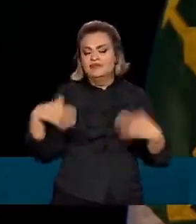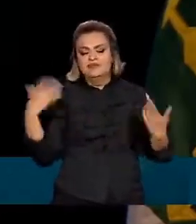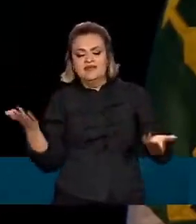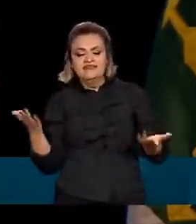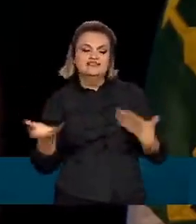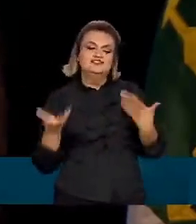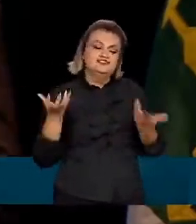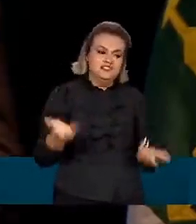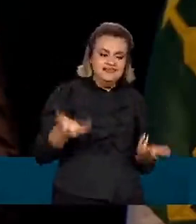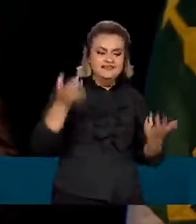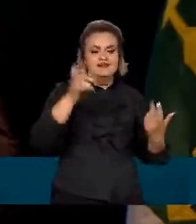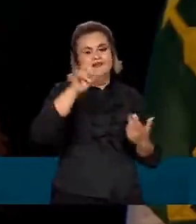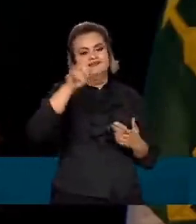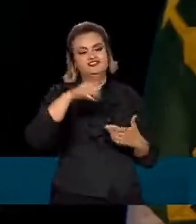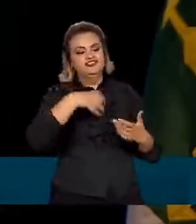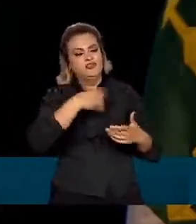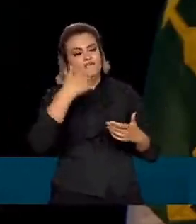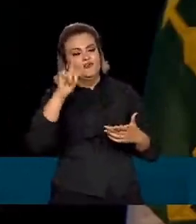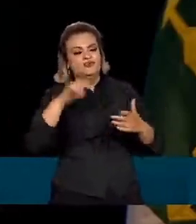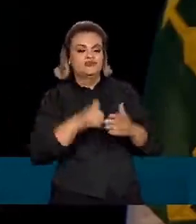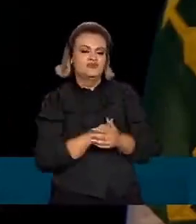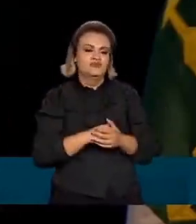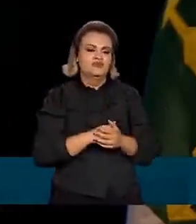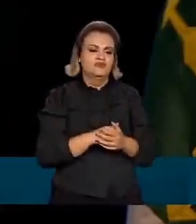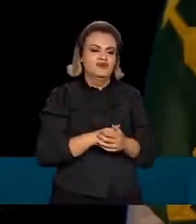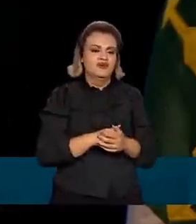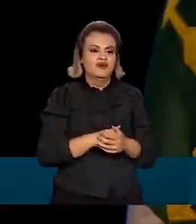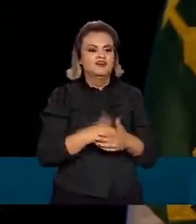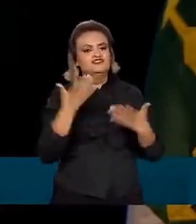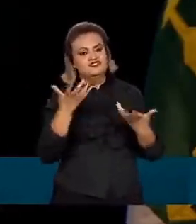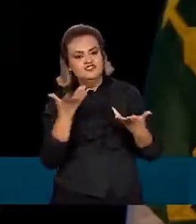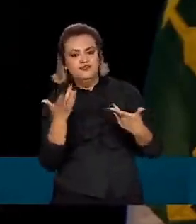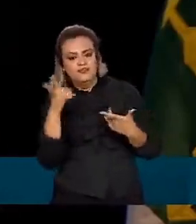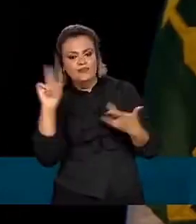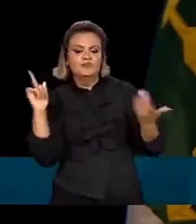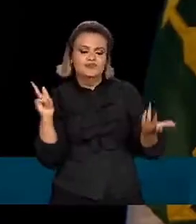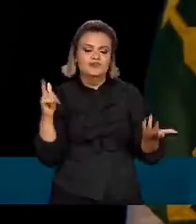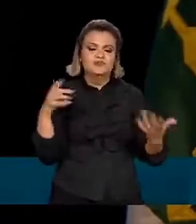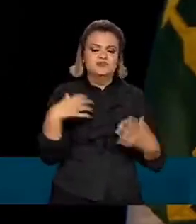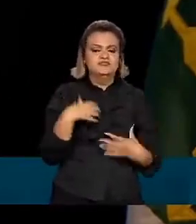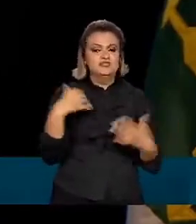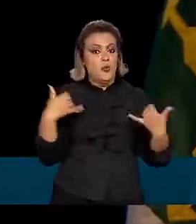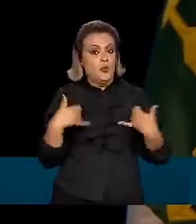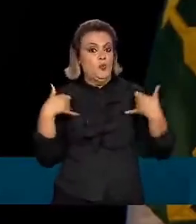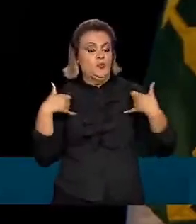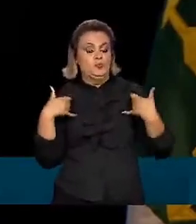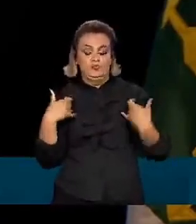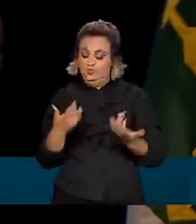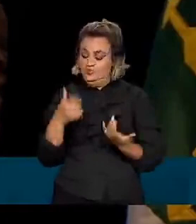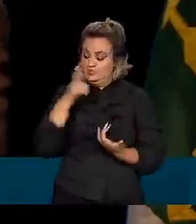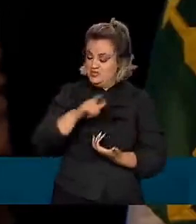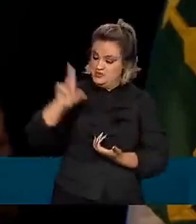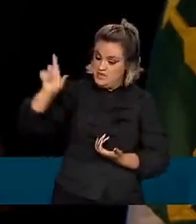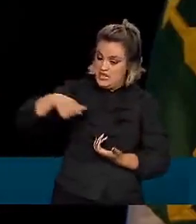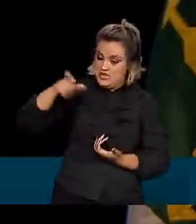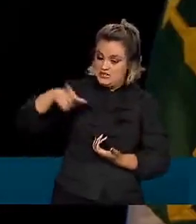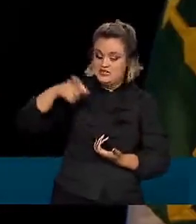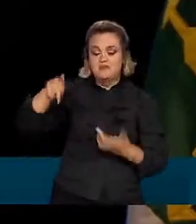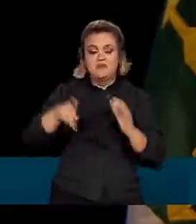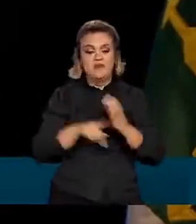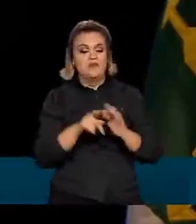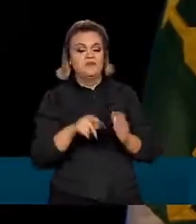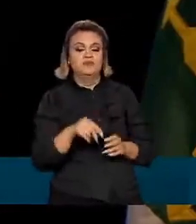nós queríamos fazer um outro jeito de fazer finança, sabe? Ter orgulho do petista ter um cartão de crédito do PT, chegar